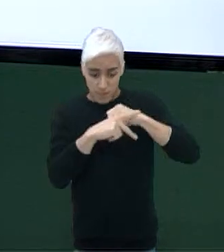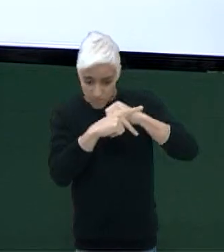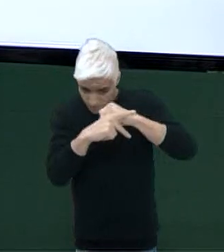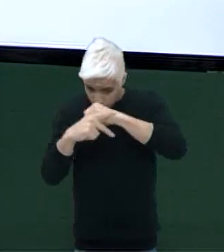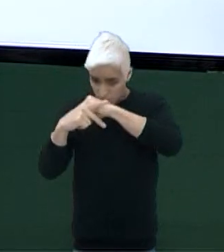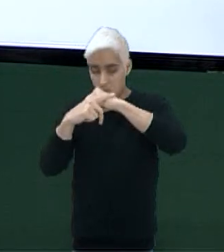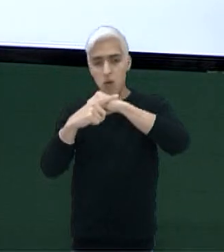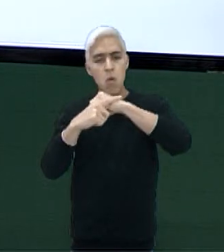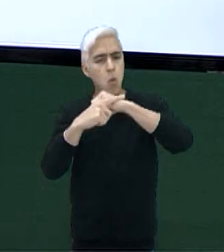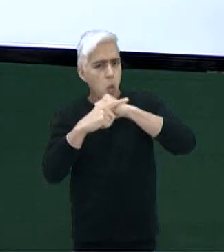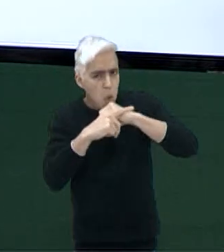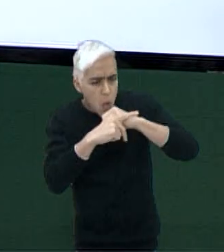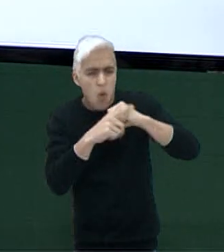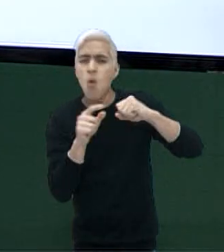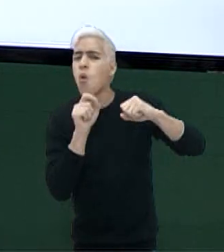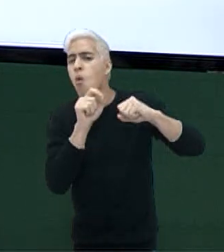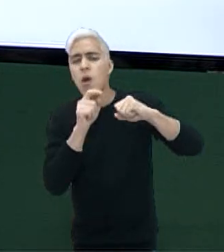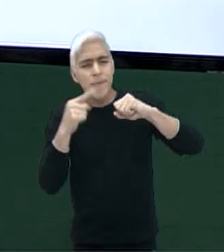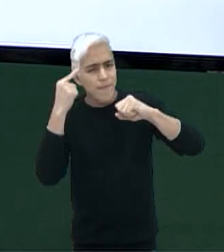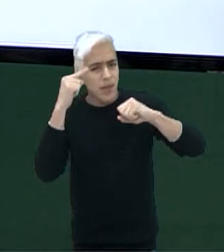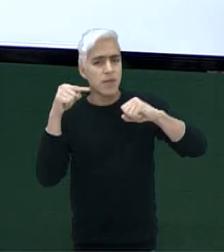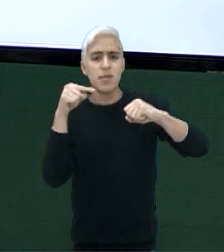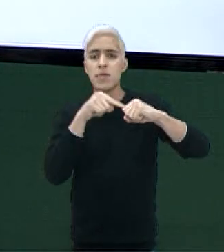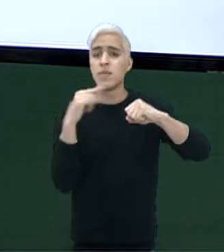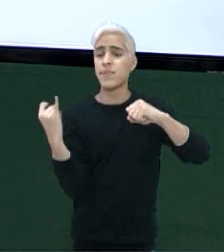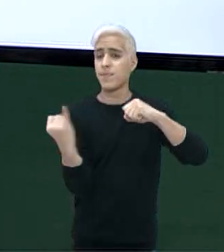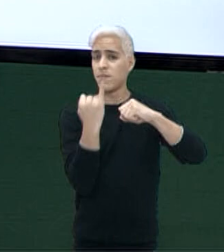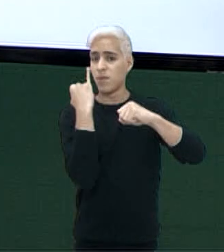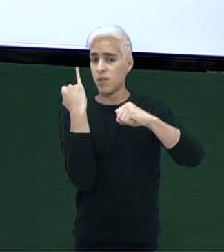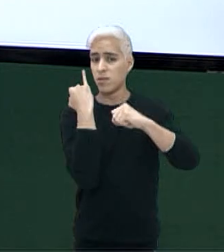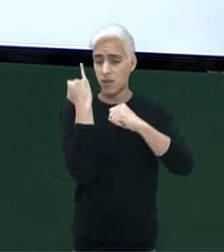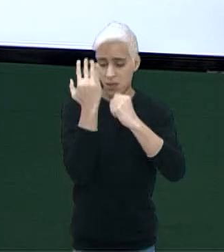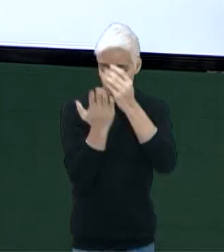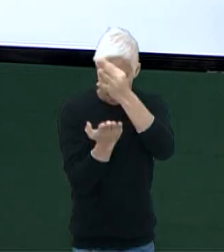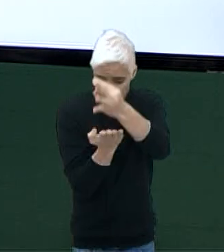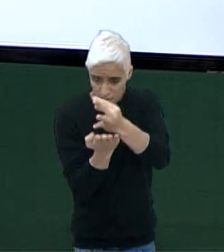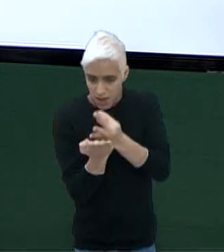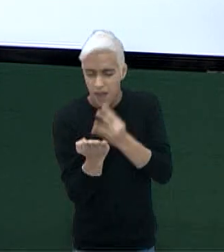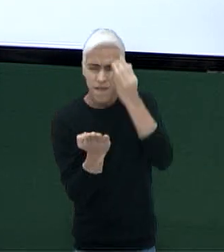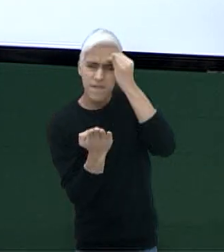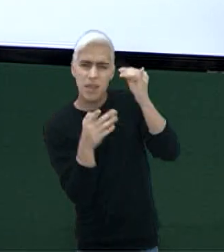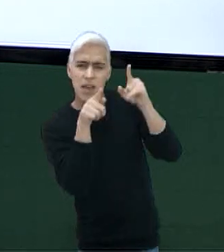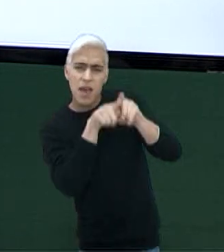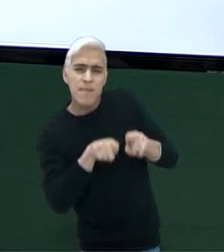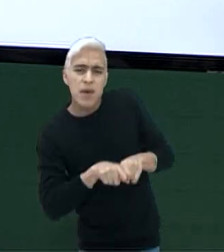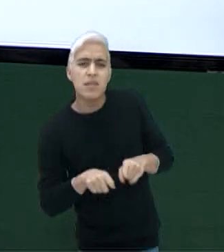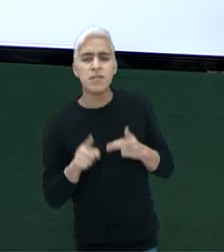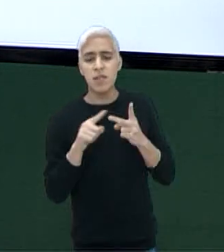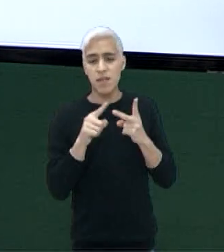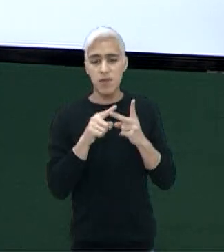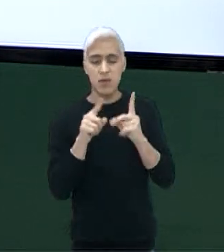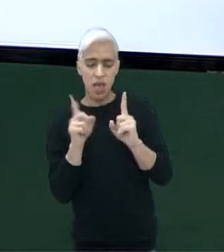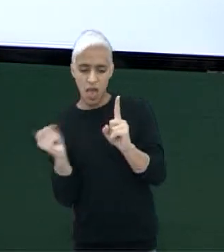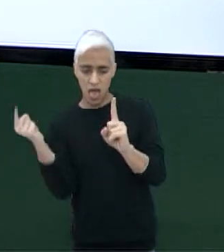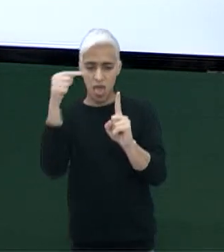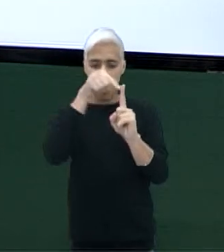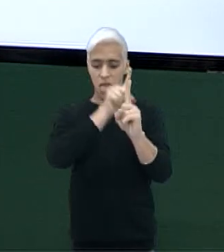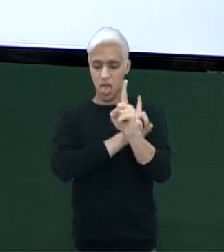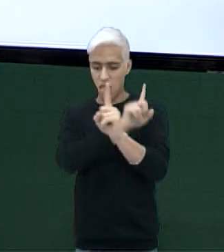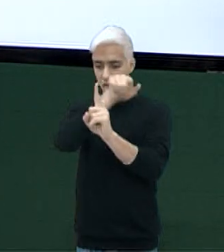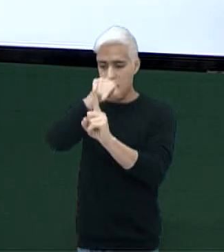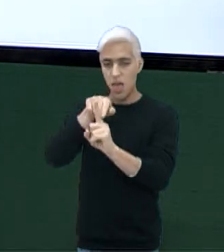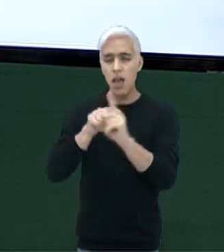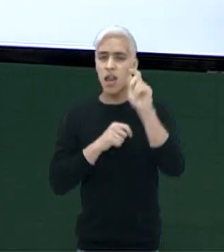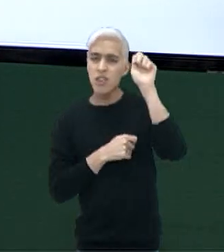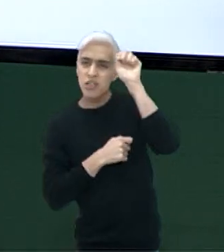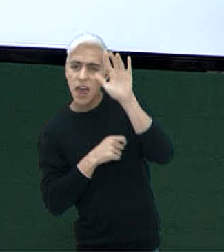falando de pronomes e estamos pensando nessa importância dele para evitar a repetição, para retomar termos, para retomar uma